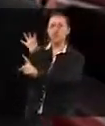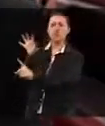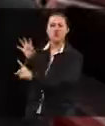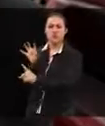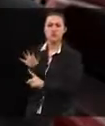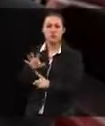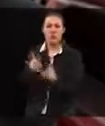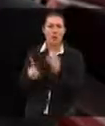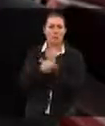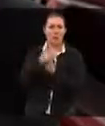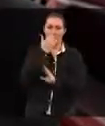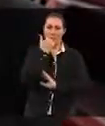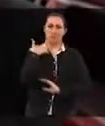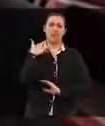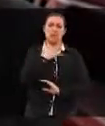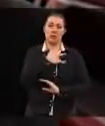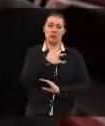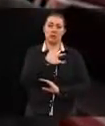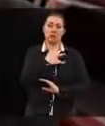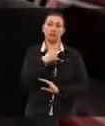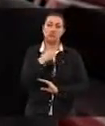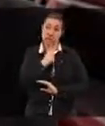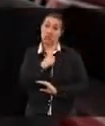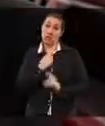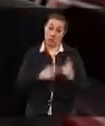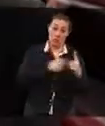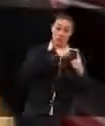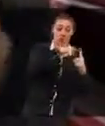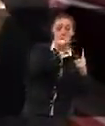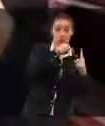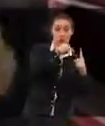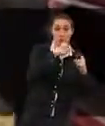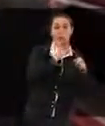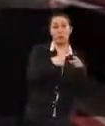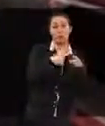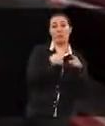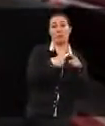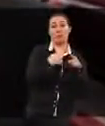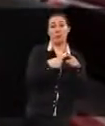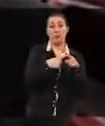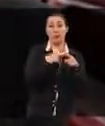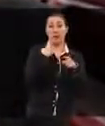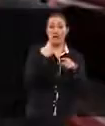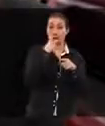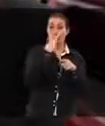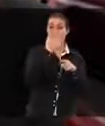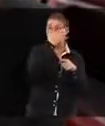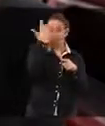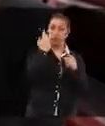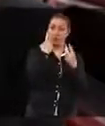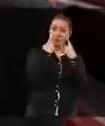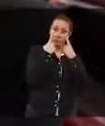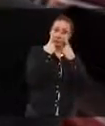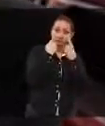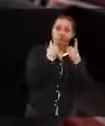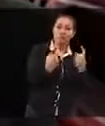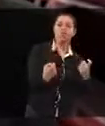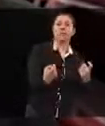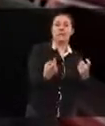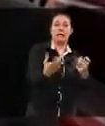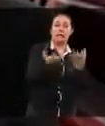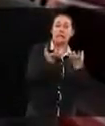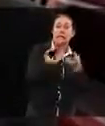à alimentação saudável. Isso tem um lado muito positivo, porque é um lado que realmente desperta um interesse, né, que as pessoas se